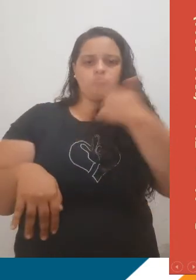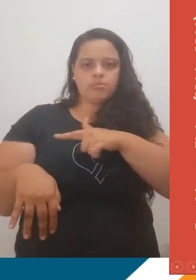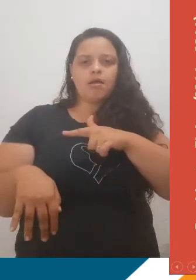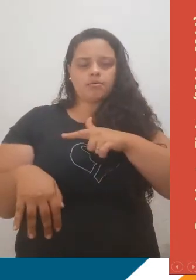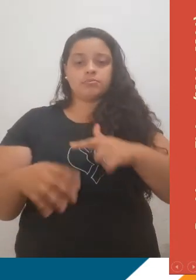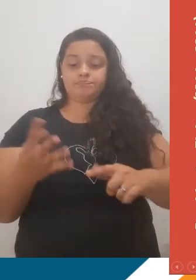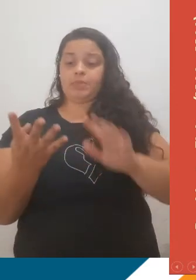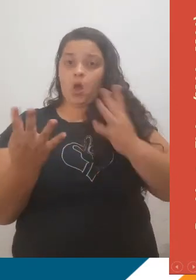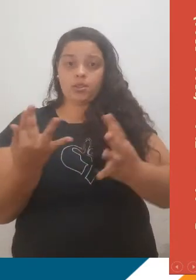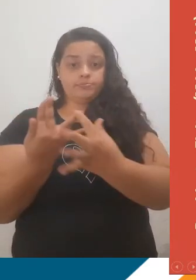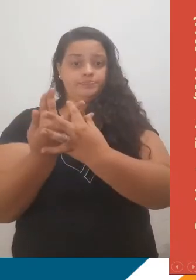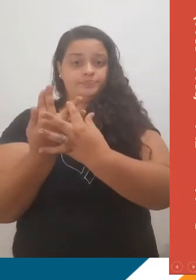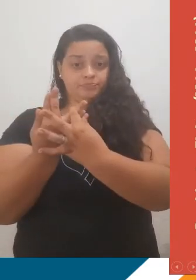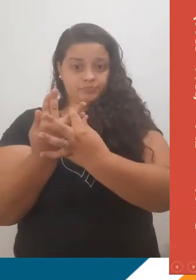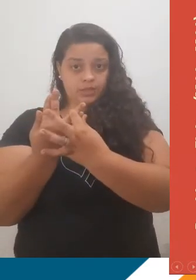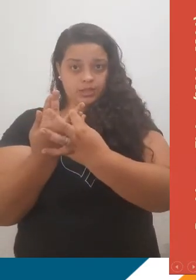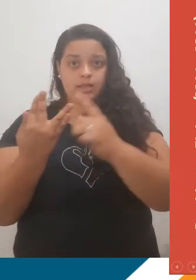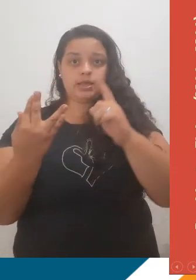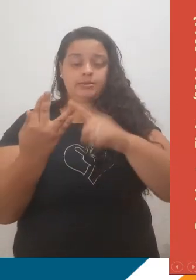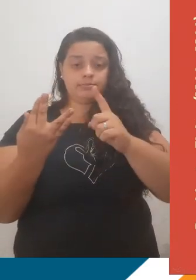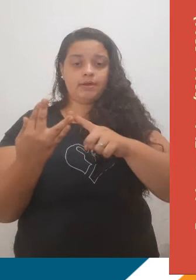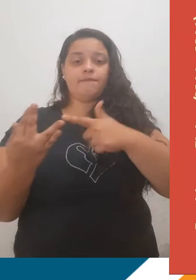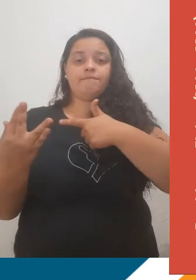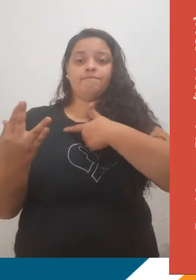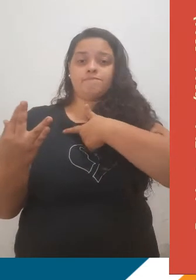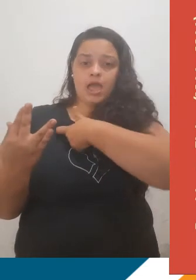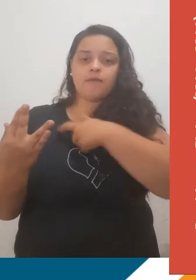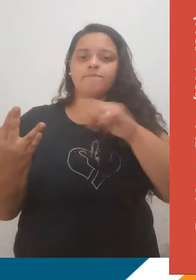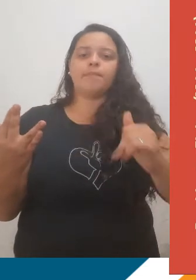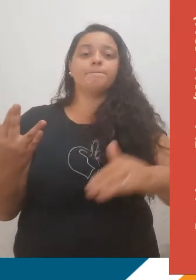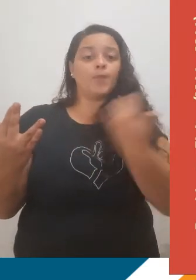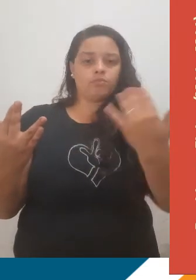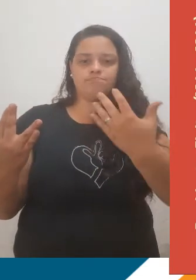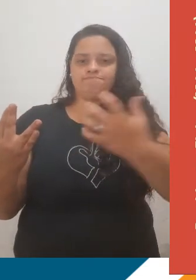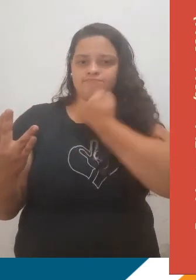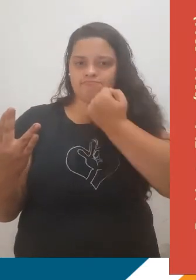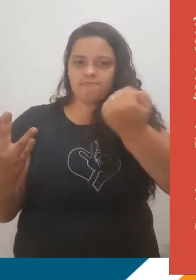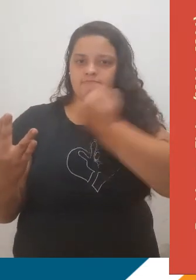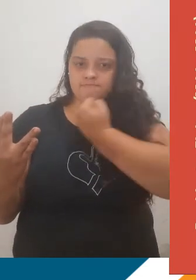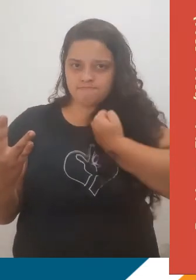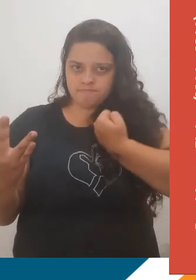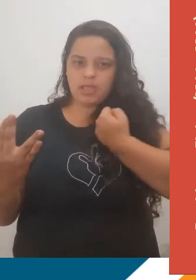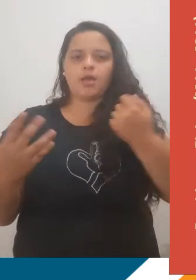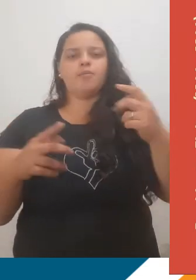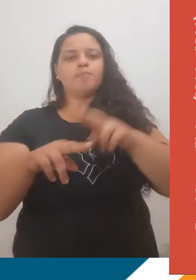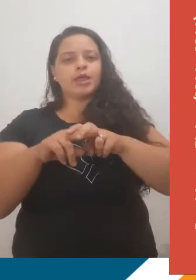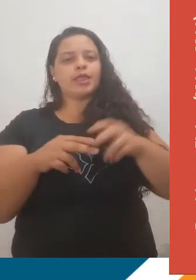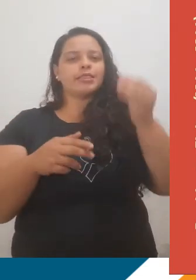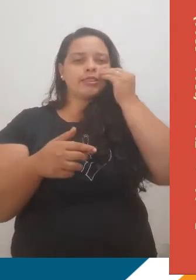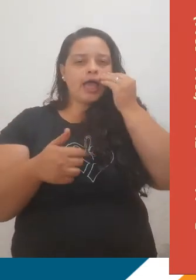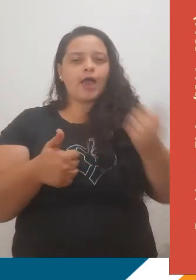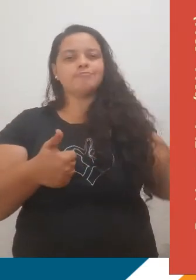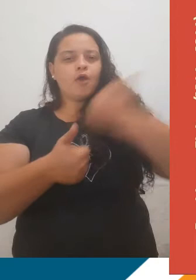JK. O Getúlio Vargas vai se suicidar em 1954 por causa de pressões internas e tentativas de golpe dentro